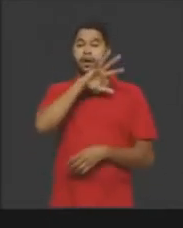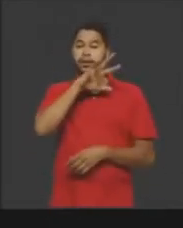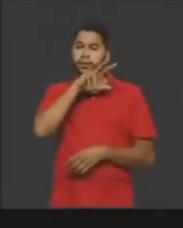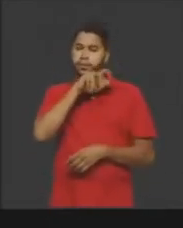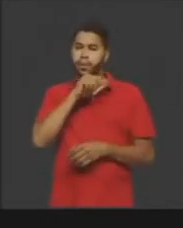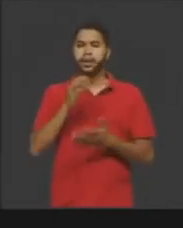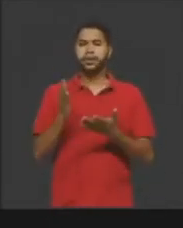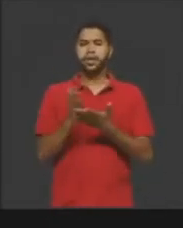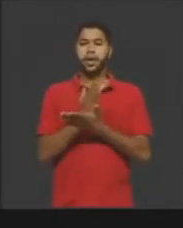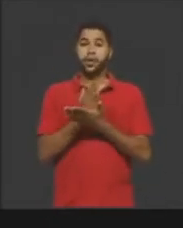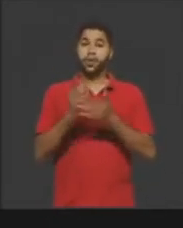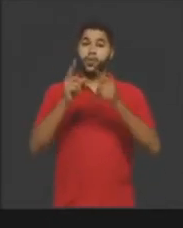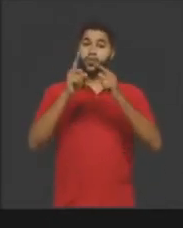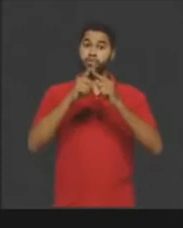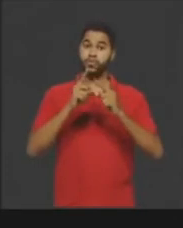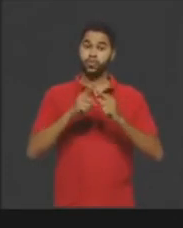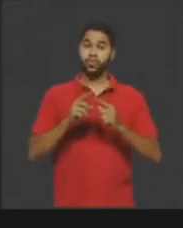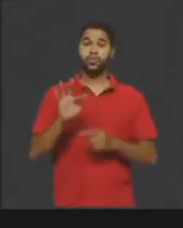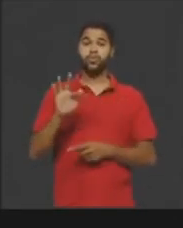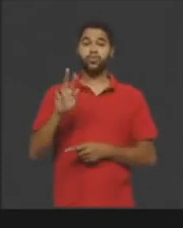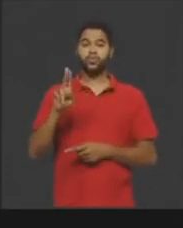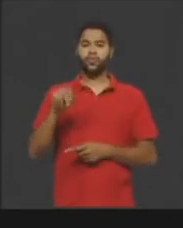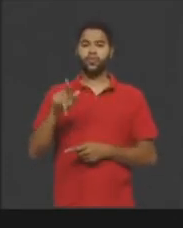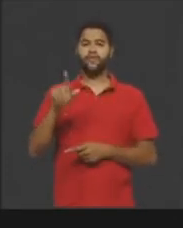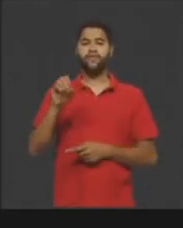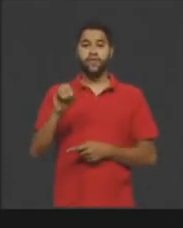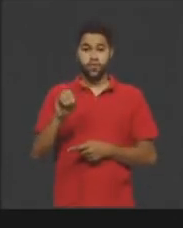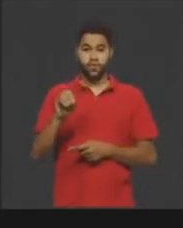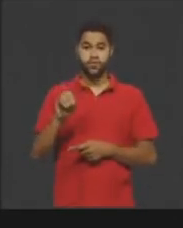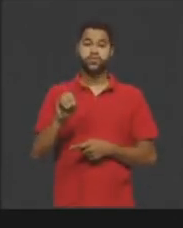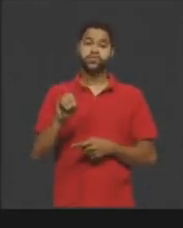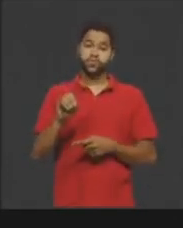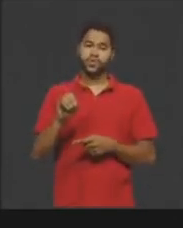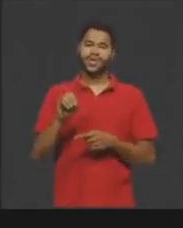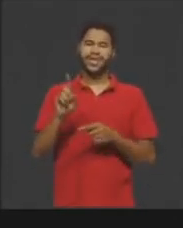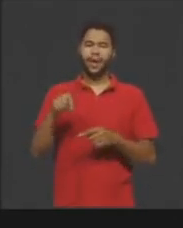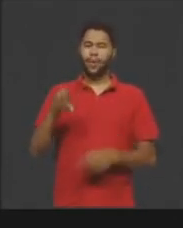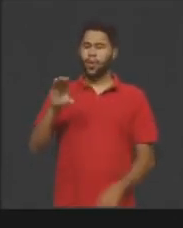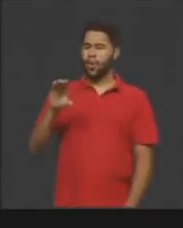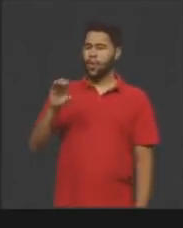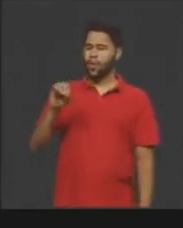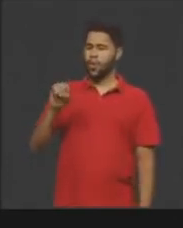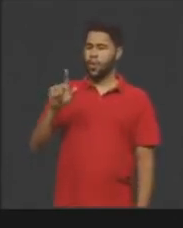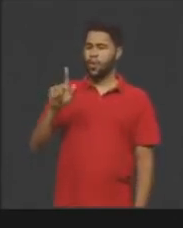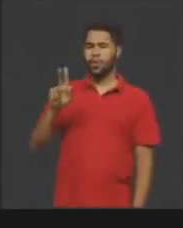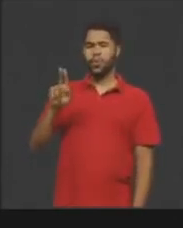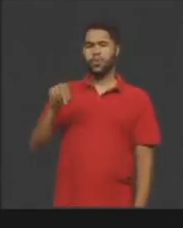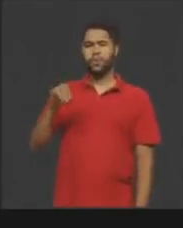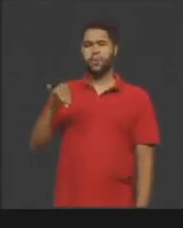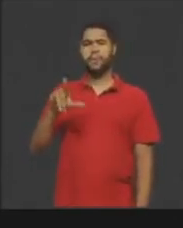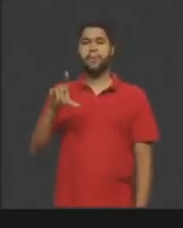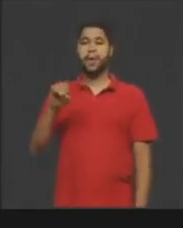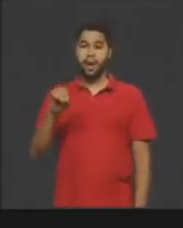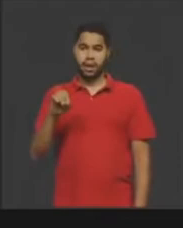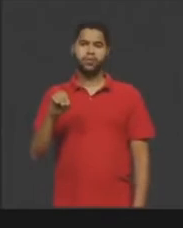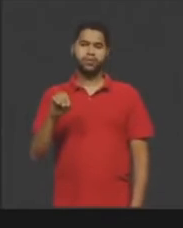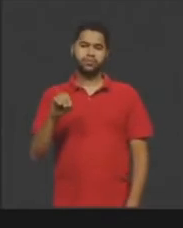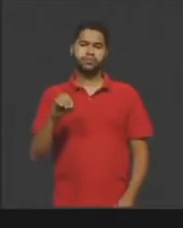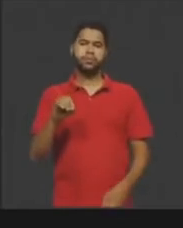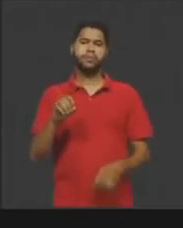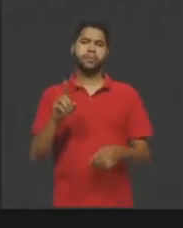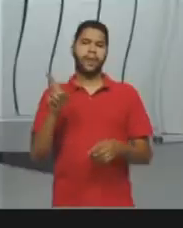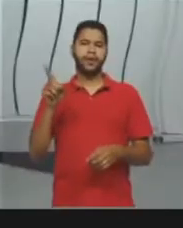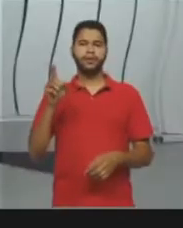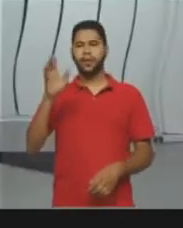tipos de fungos, que são os cogumelos, também poderiam ser citados aqui, entre outros, mas aqui eu coloquei aqui um galo,